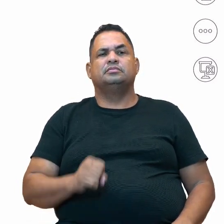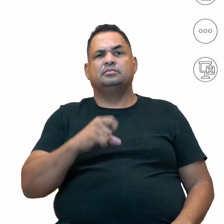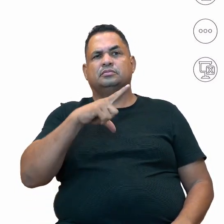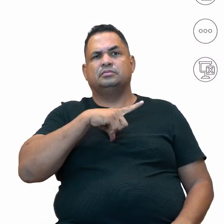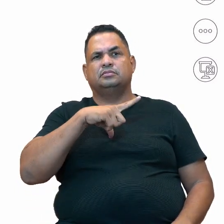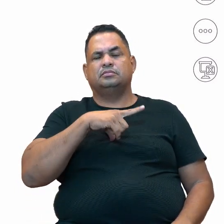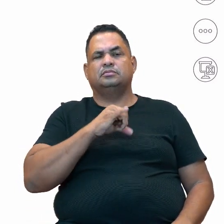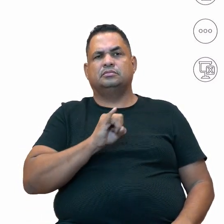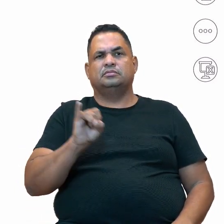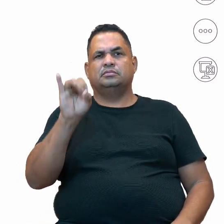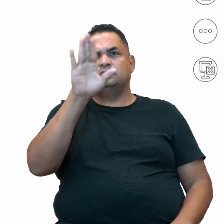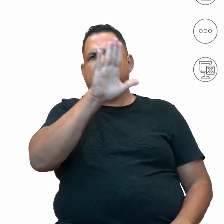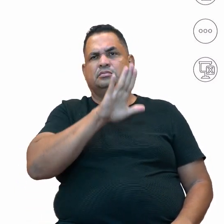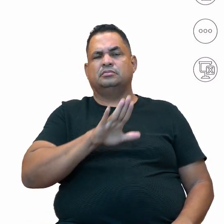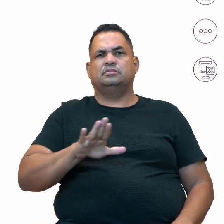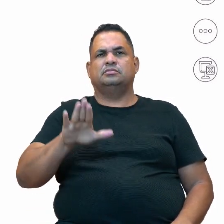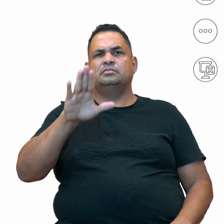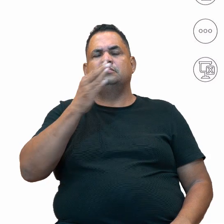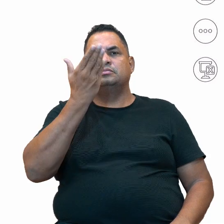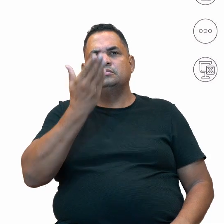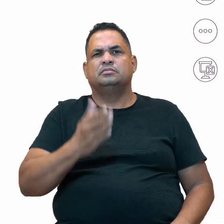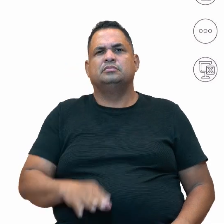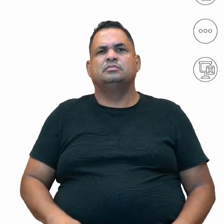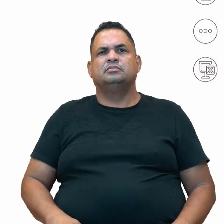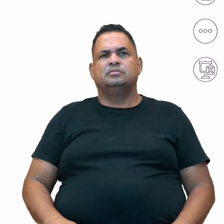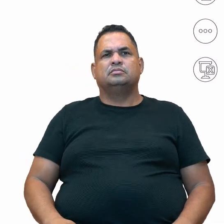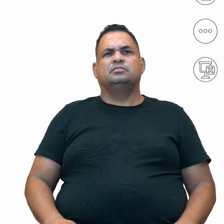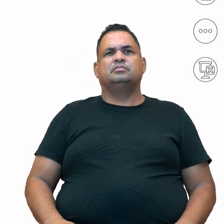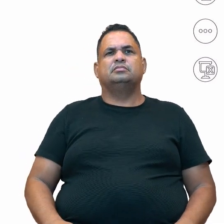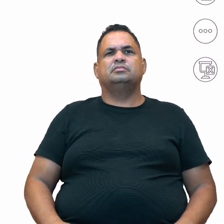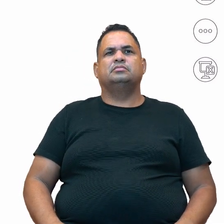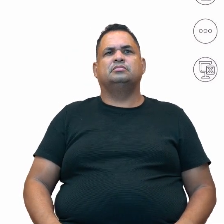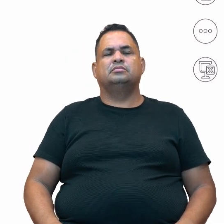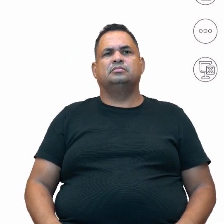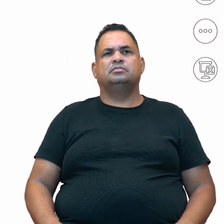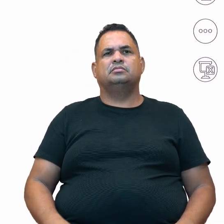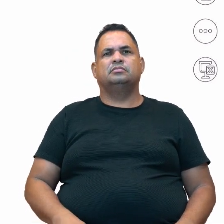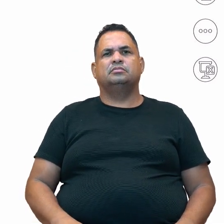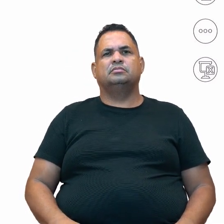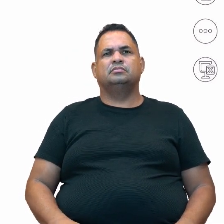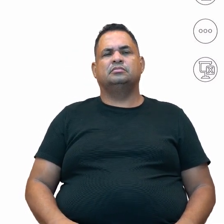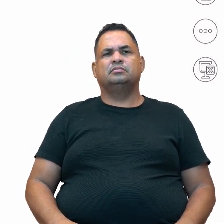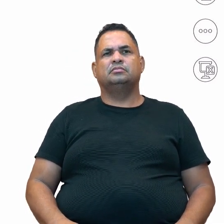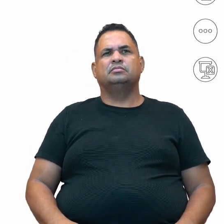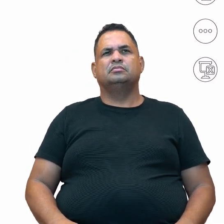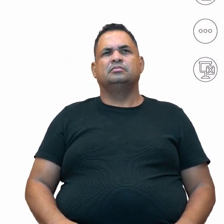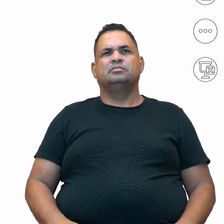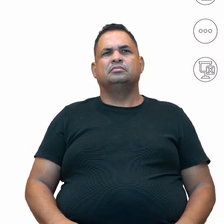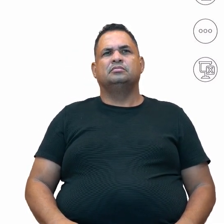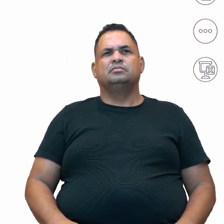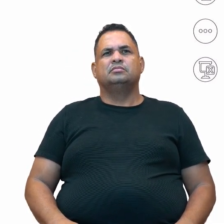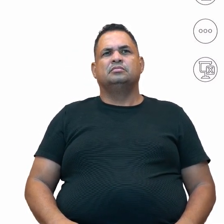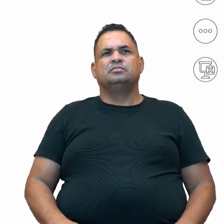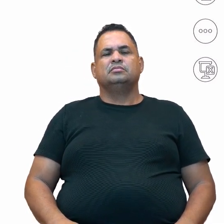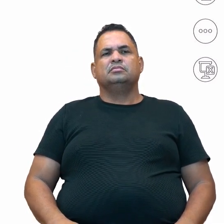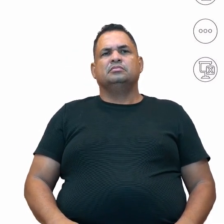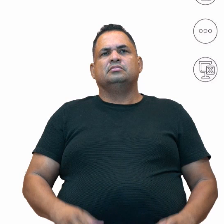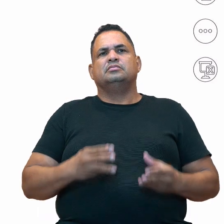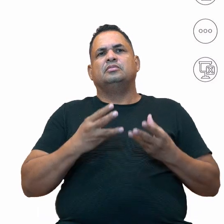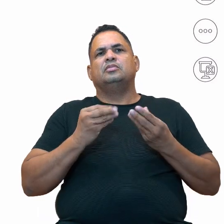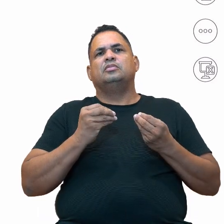né, de um organismo passando por esse processo de bipartição aqui. Vamos lá. Muitos